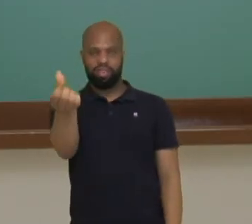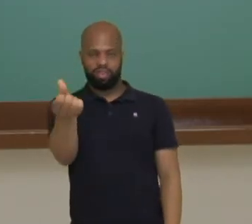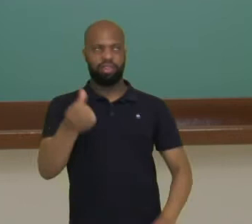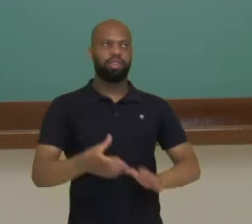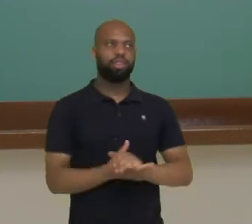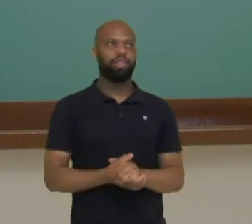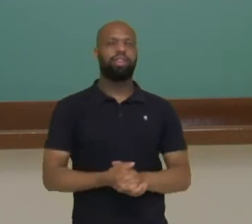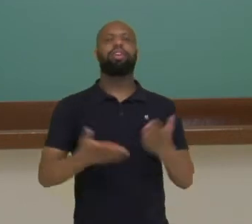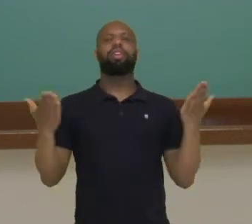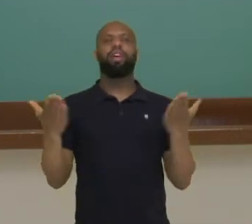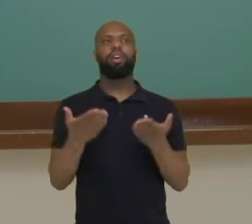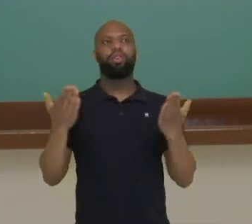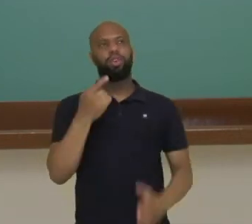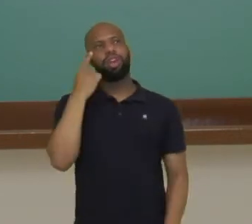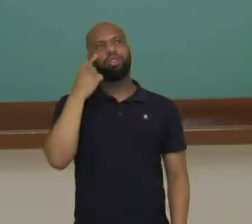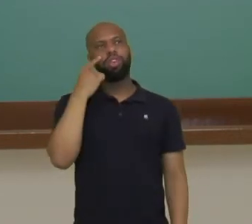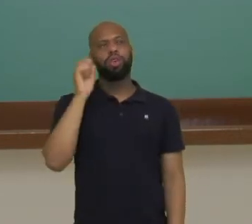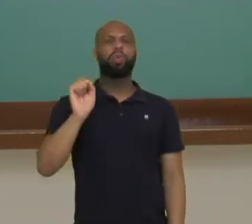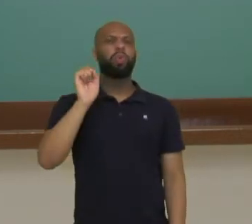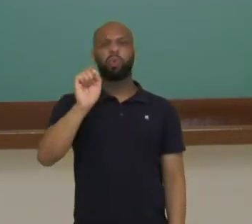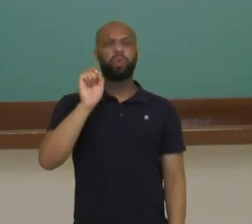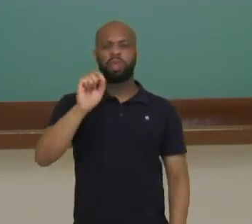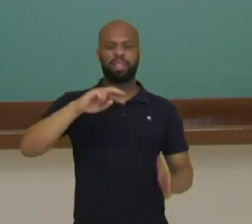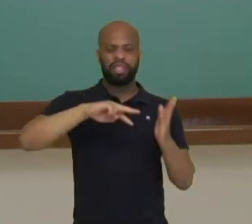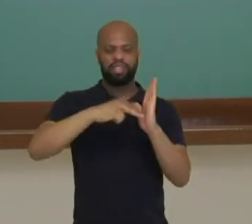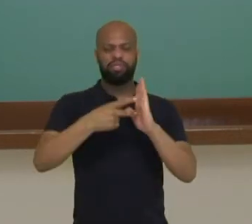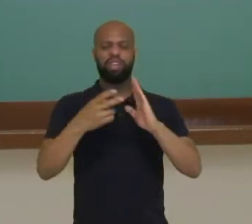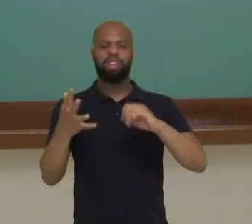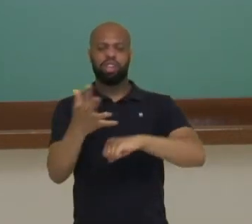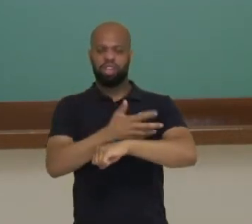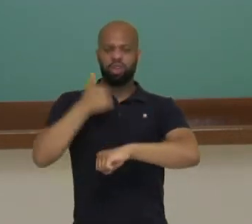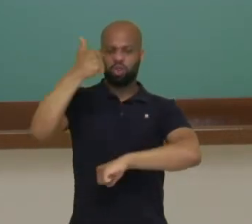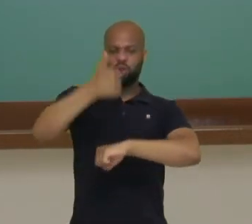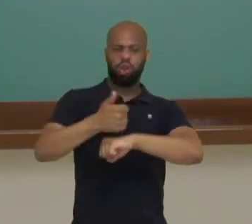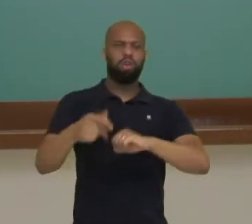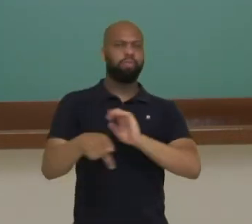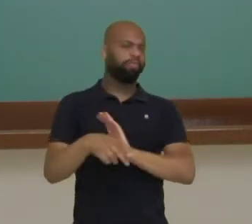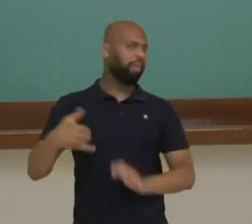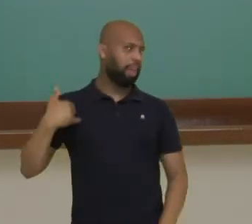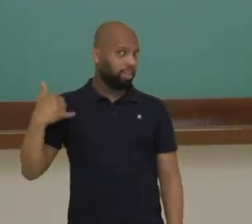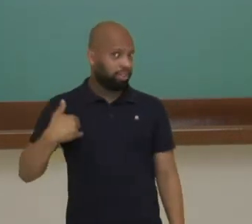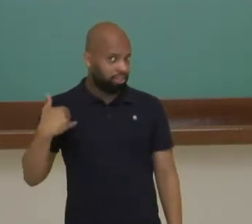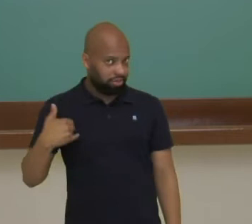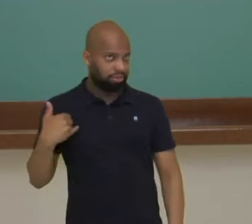mas vamos dar uma olhada então no que é esse golpe da maioridade?